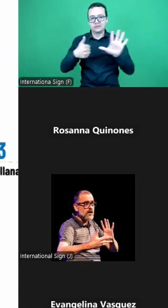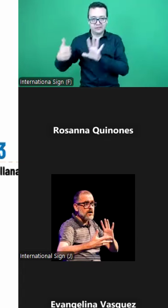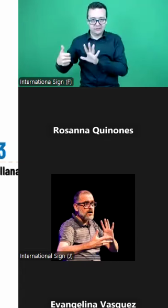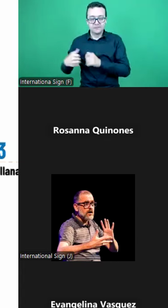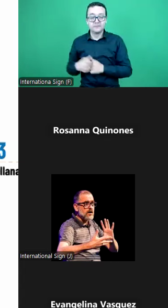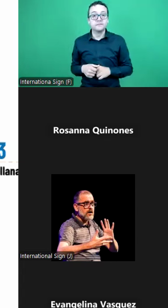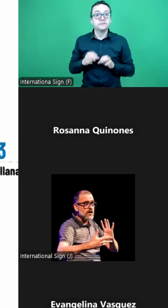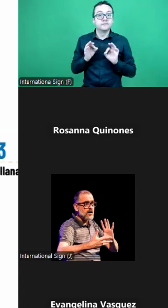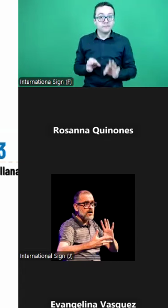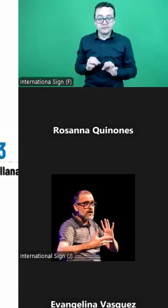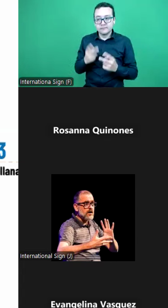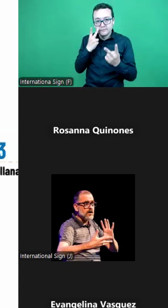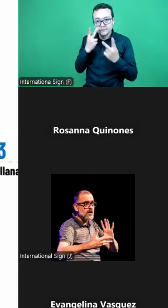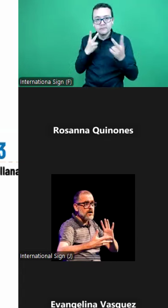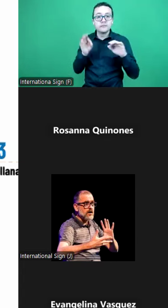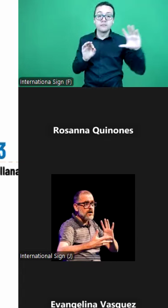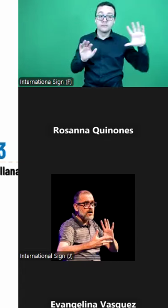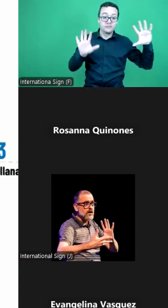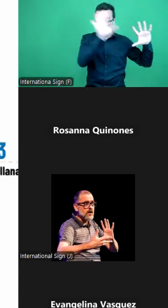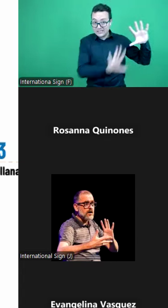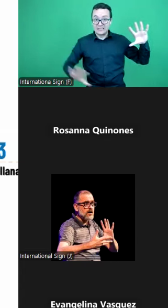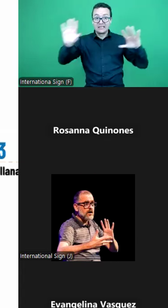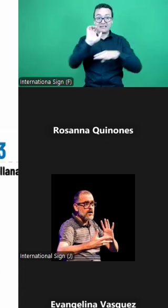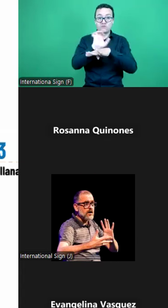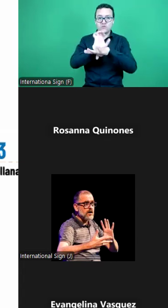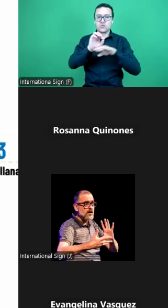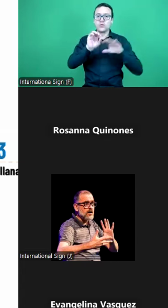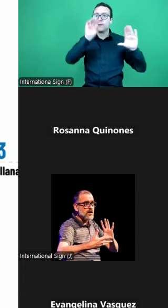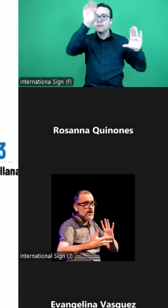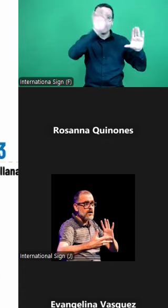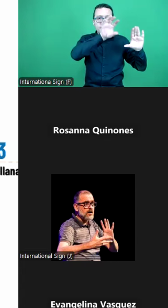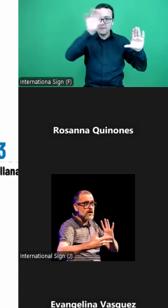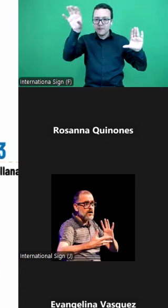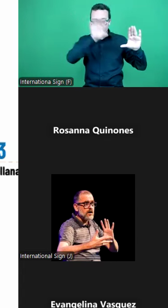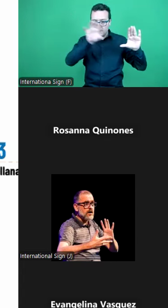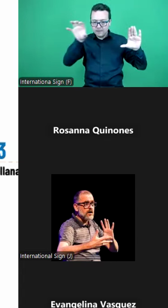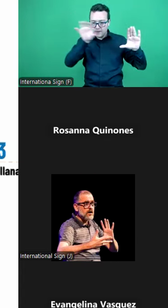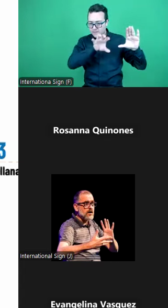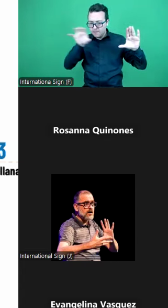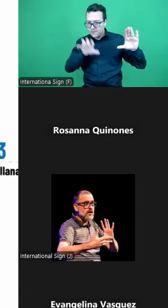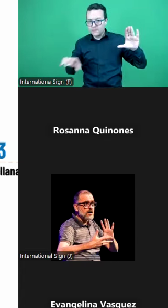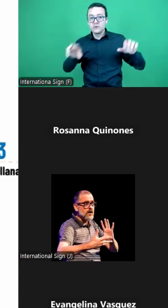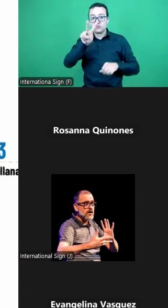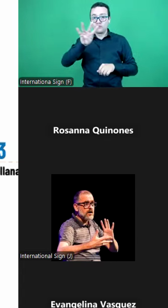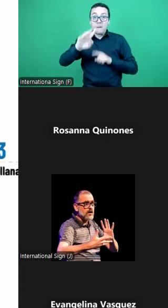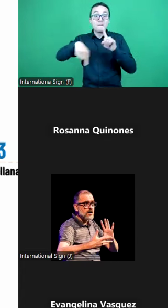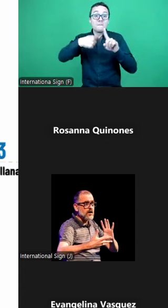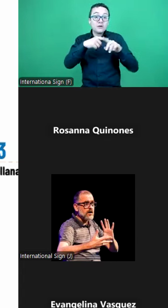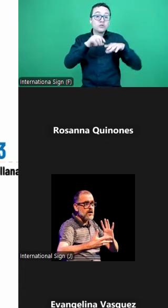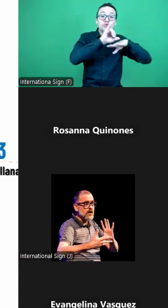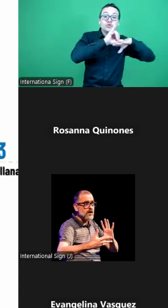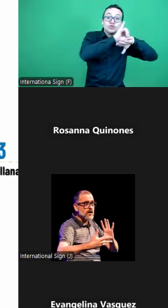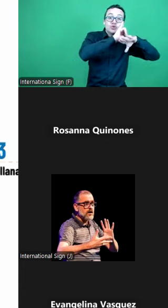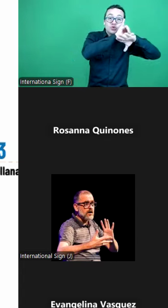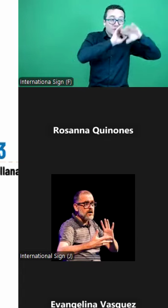equipamentos, os quais estão localizados em 24 províncias do país, incluindo a região insular.